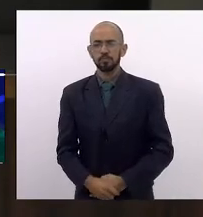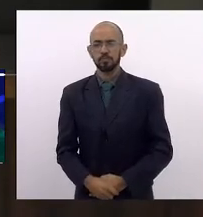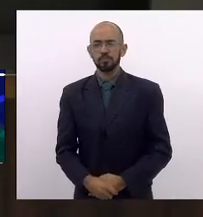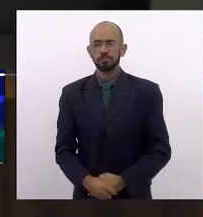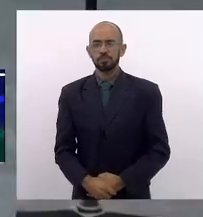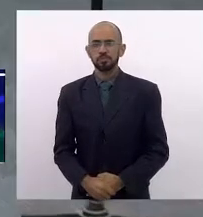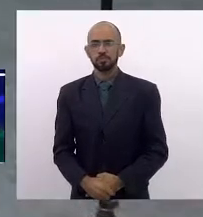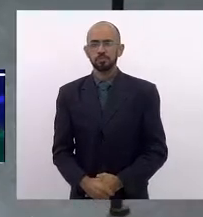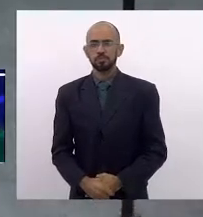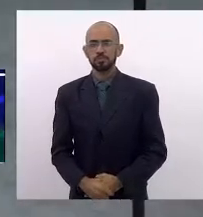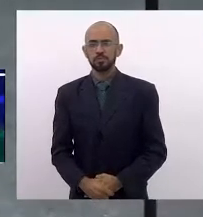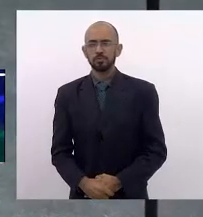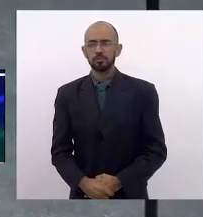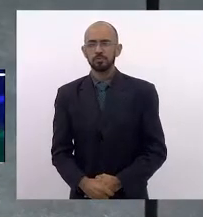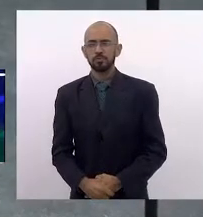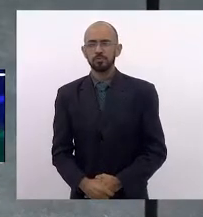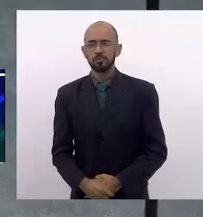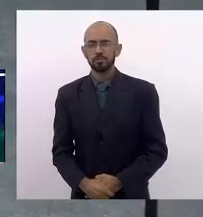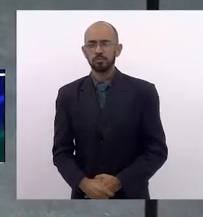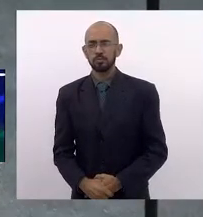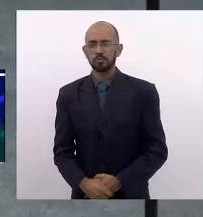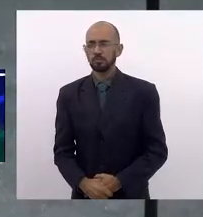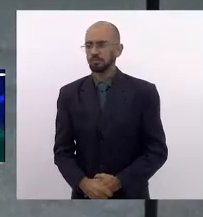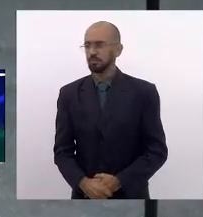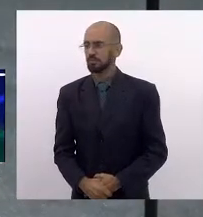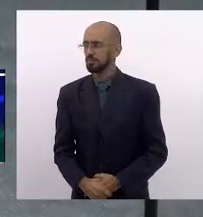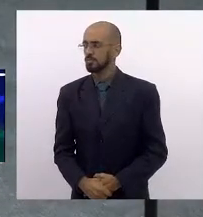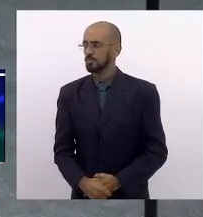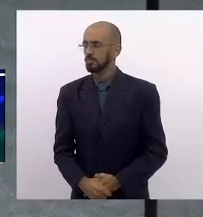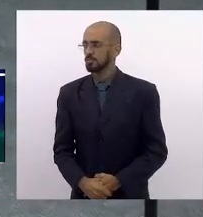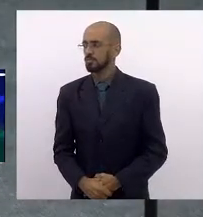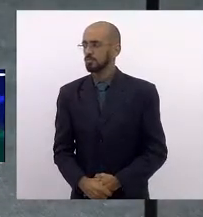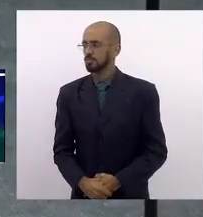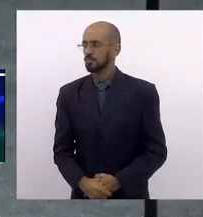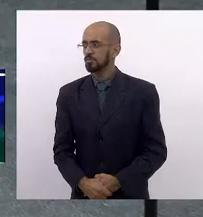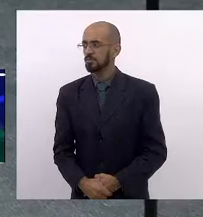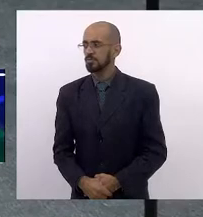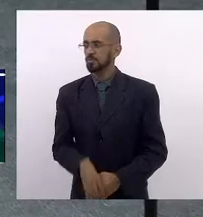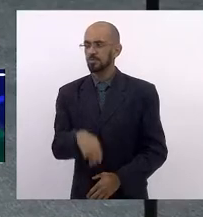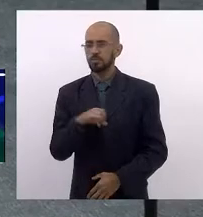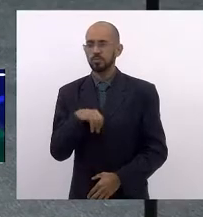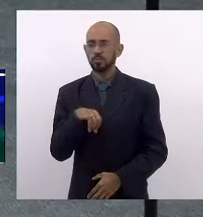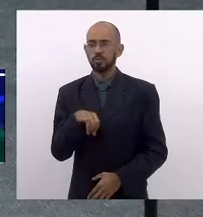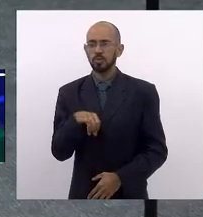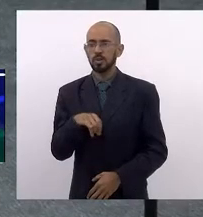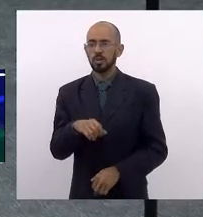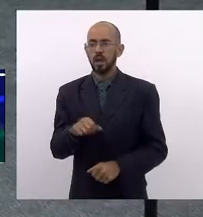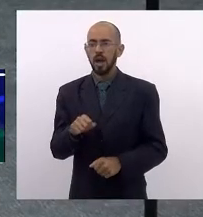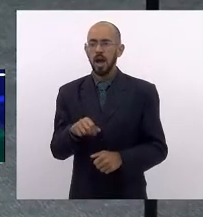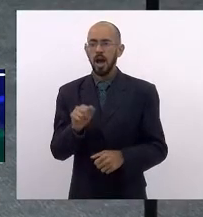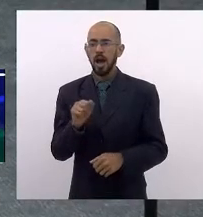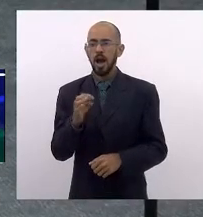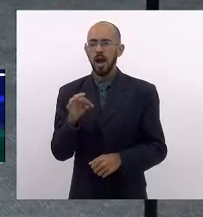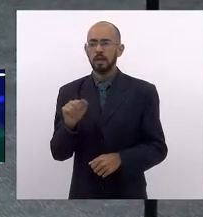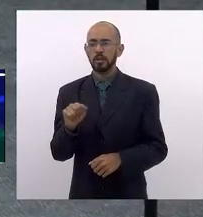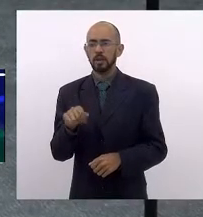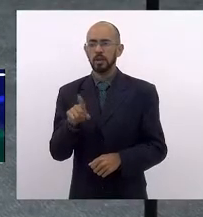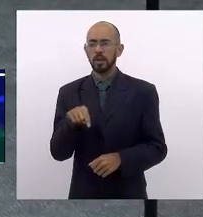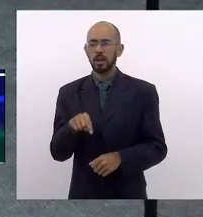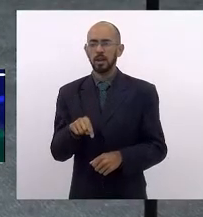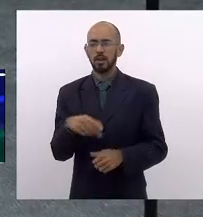oh alô alô alô ah tá reflete com exatidão ocorrido